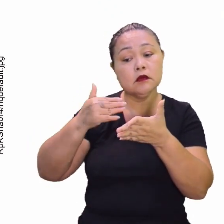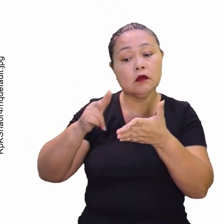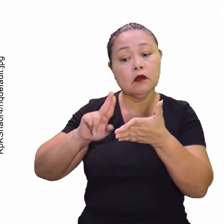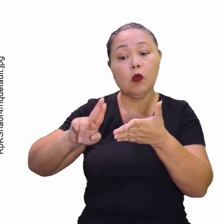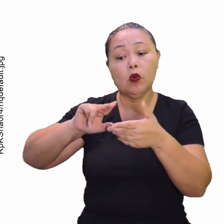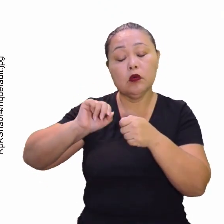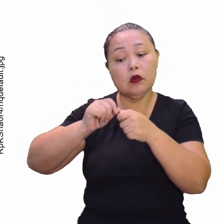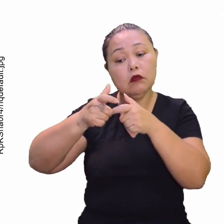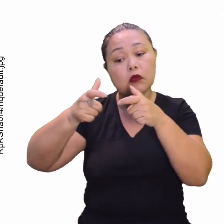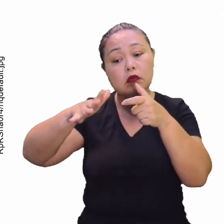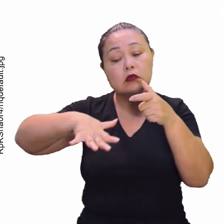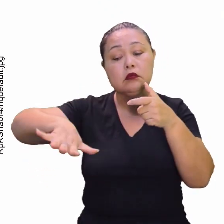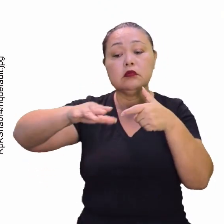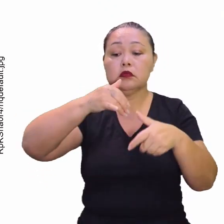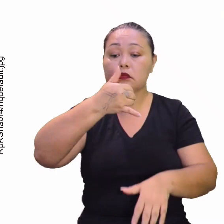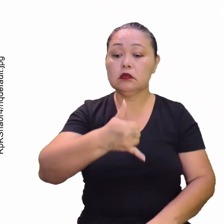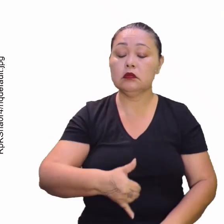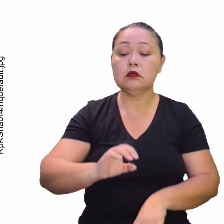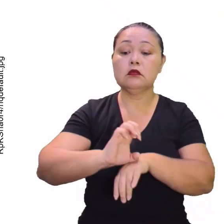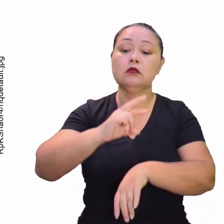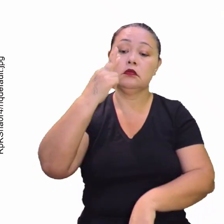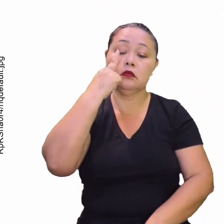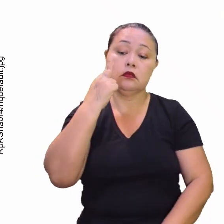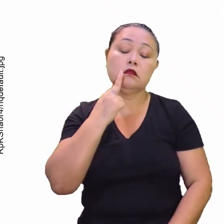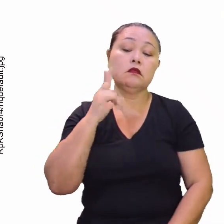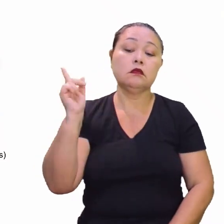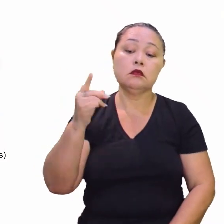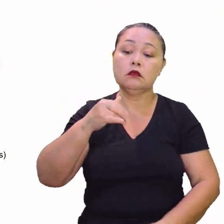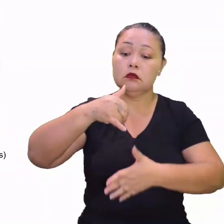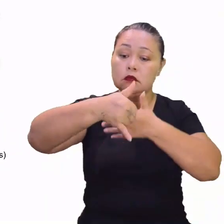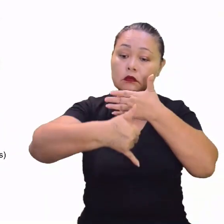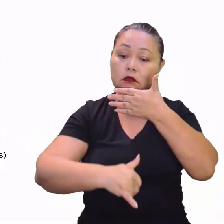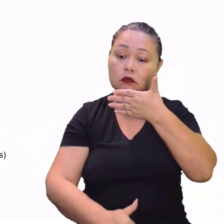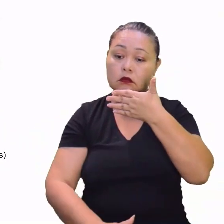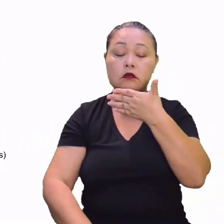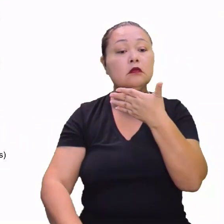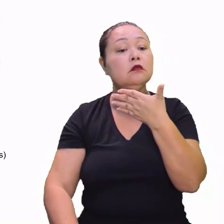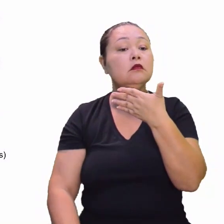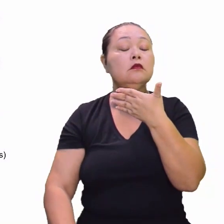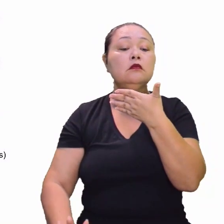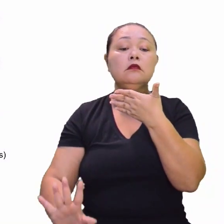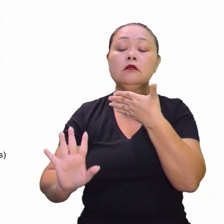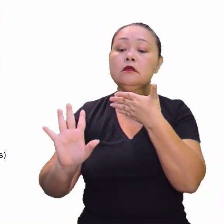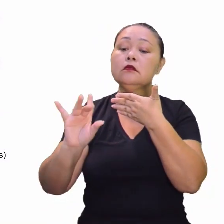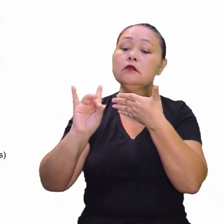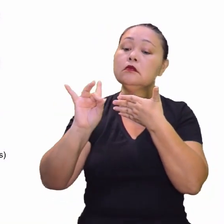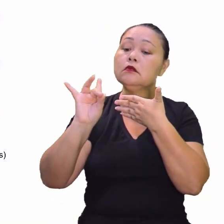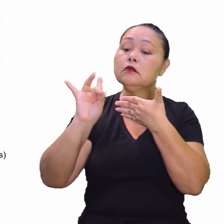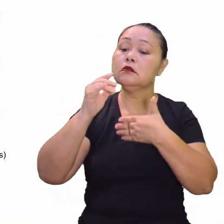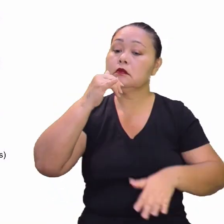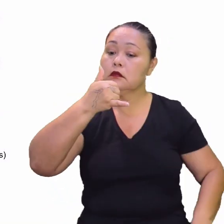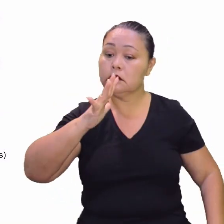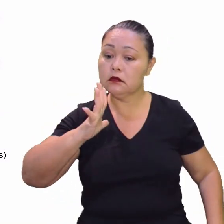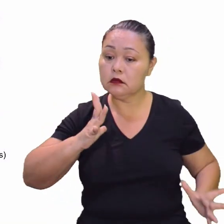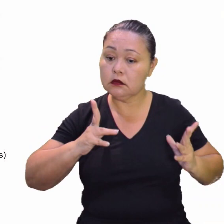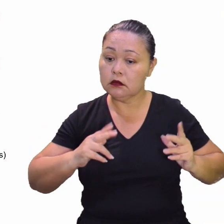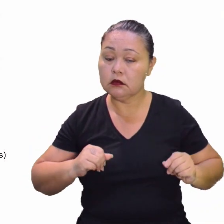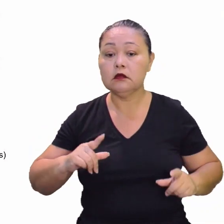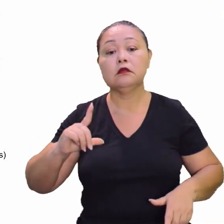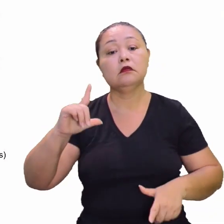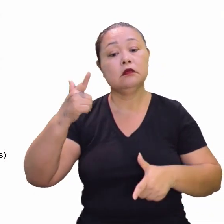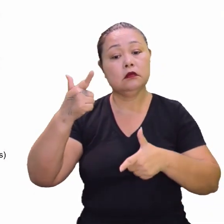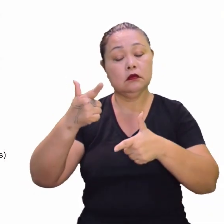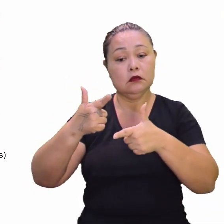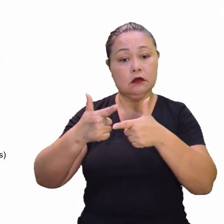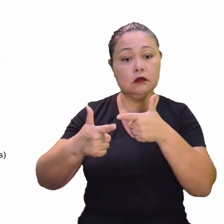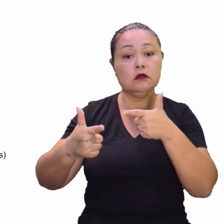ativação em Rondônia. A maior parte das energias geradas em Rondônia hoje é das hidrelétricas. Só que é uma energia limpa, mas também